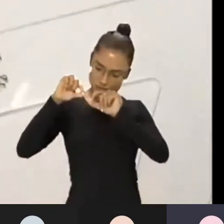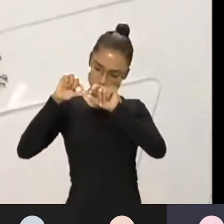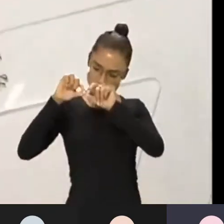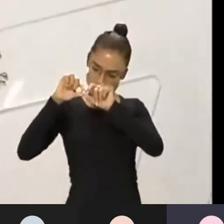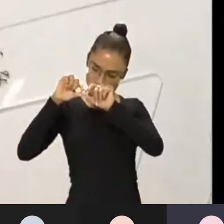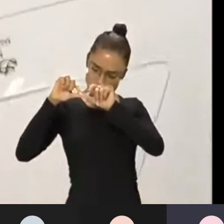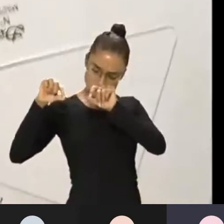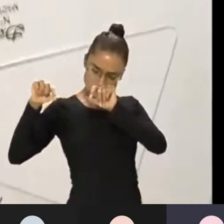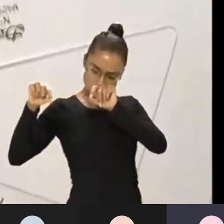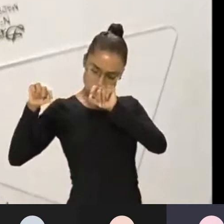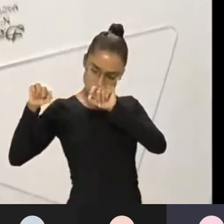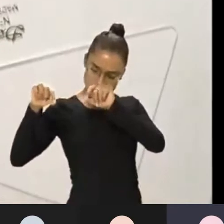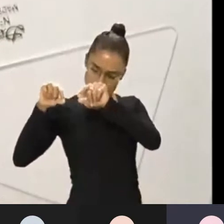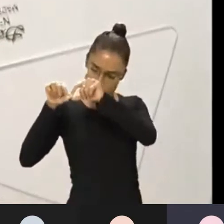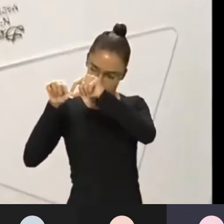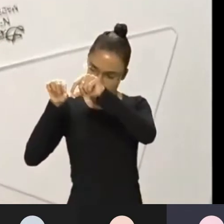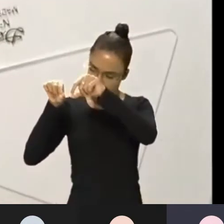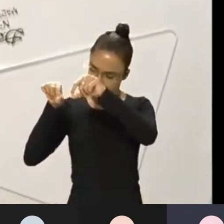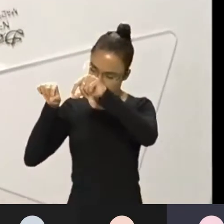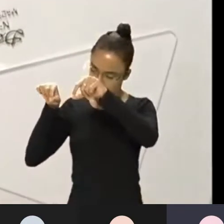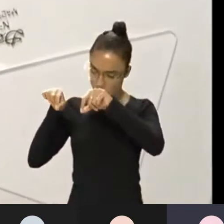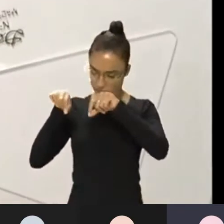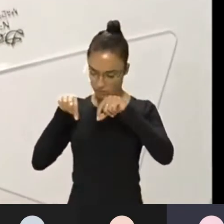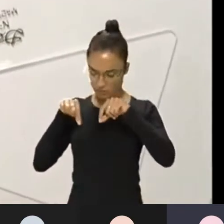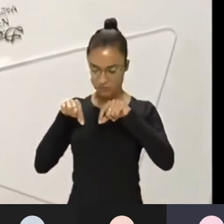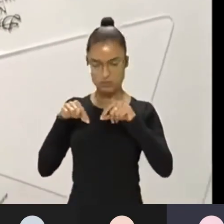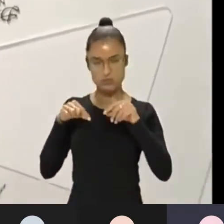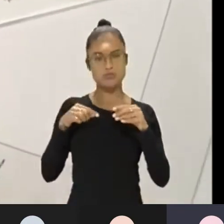E eu ajusto aqui a régua paralela.